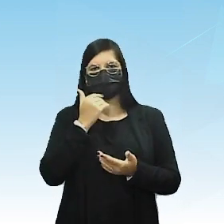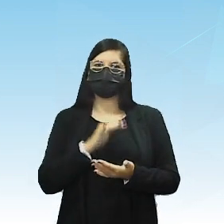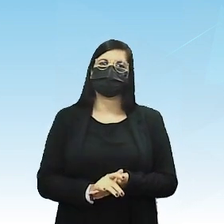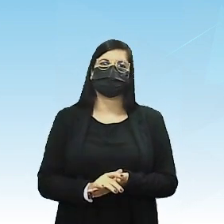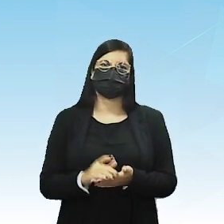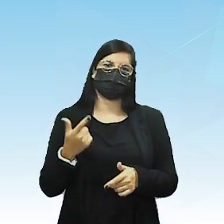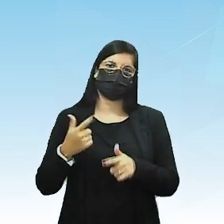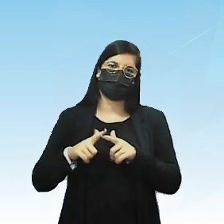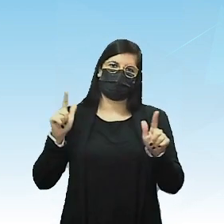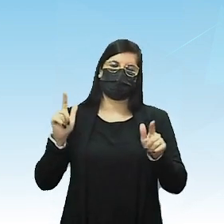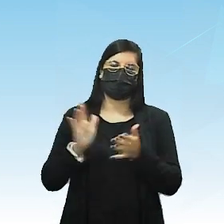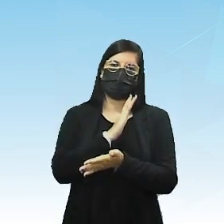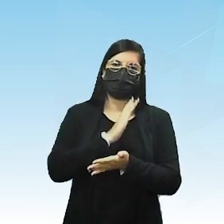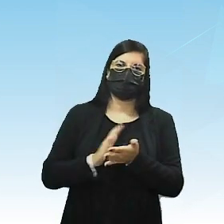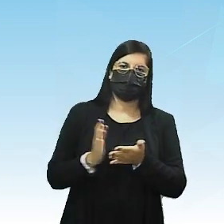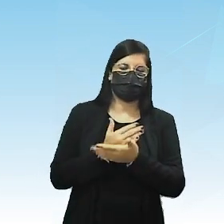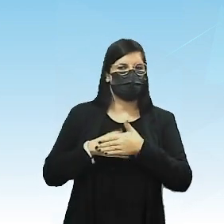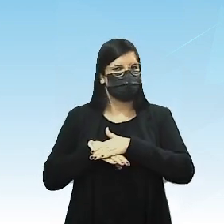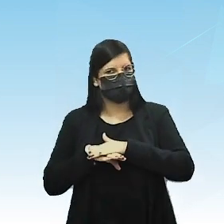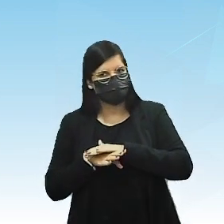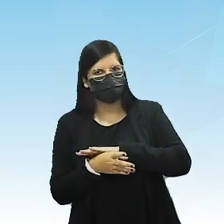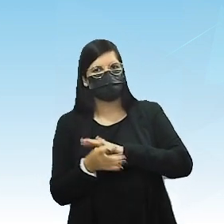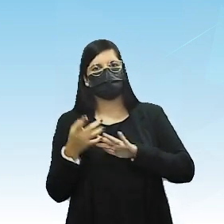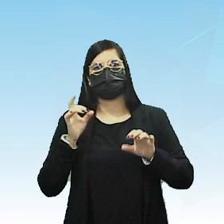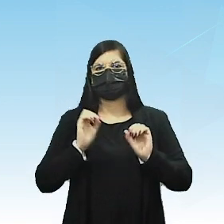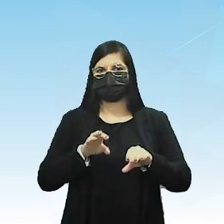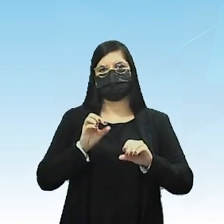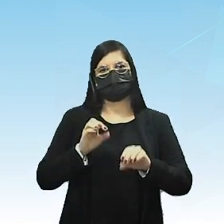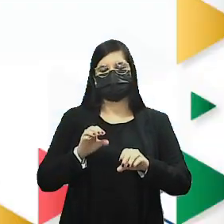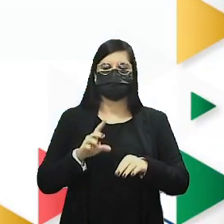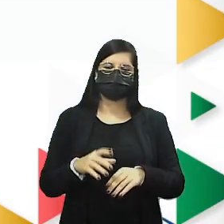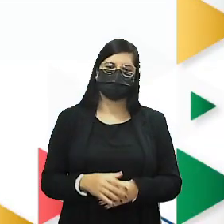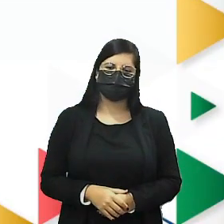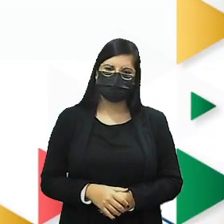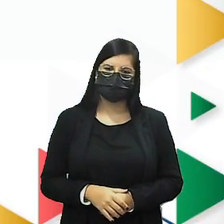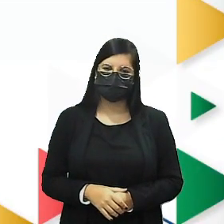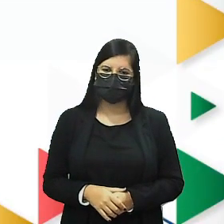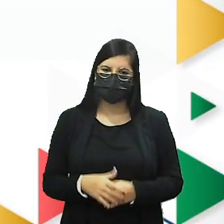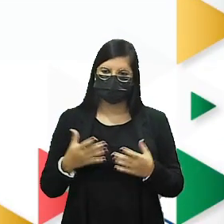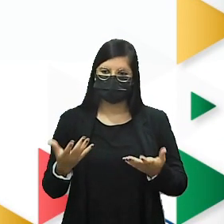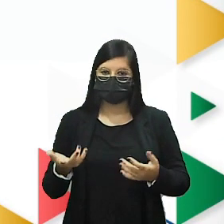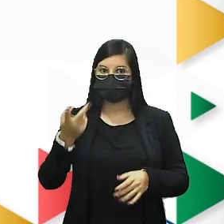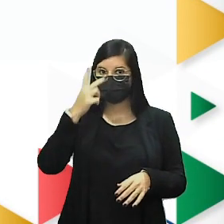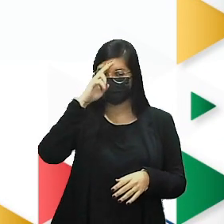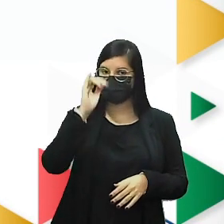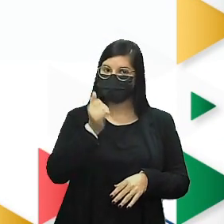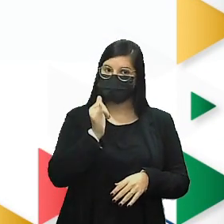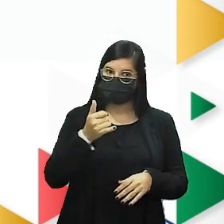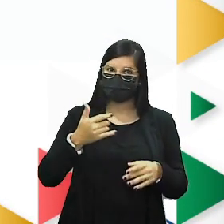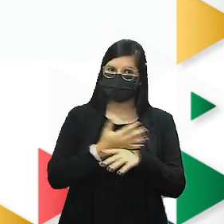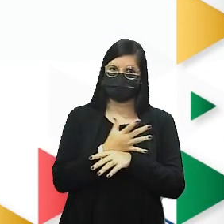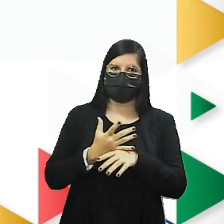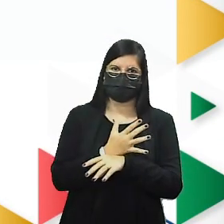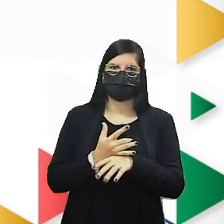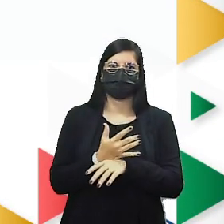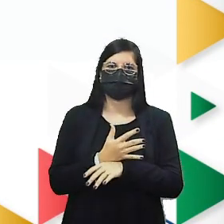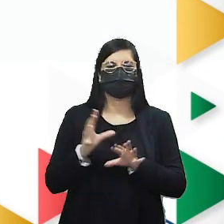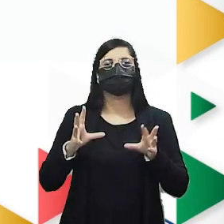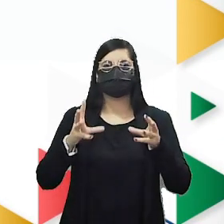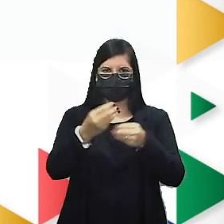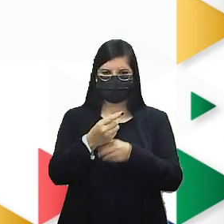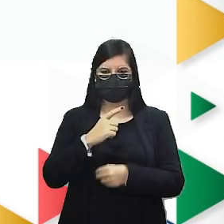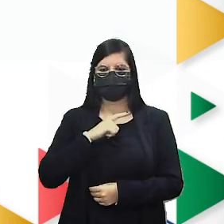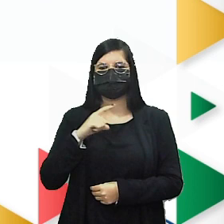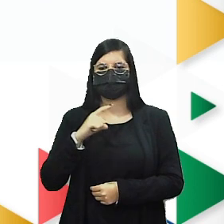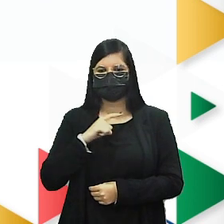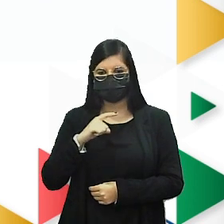já teor educativo, né? Aí, lendas urbanas. Todo mundo tem uma lenda urbana, né? Tem umas que